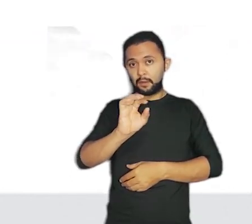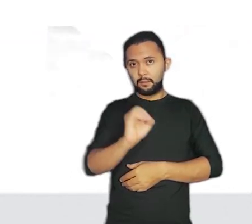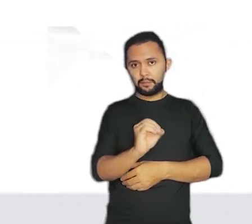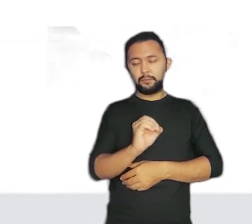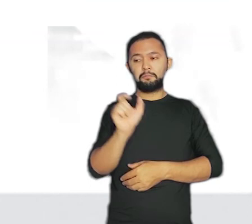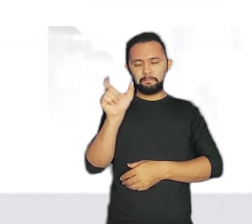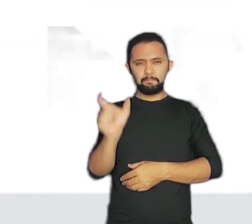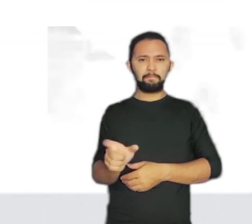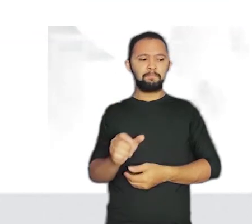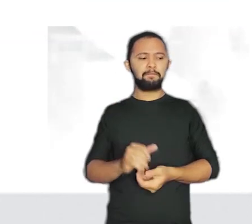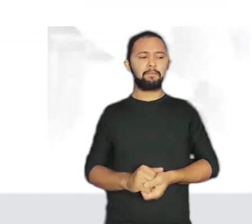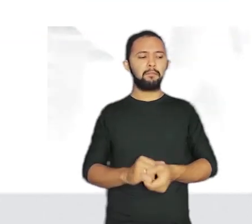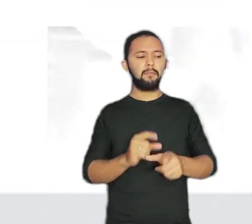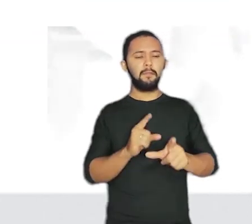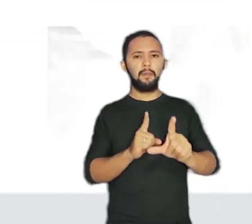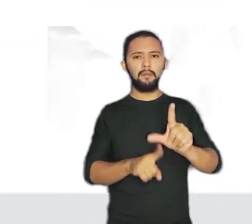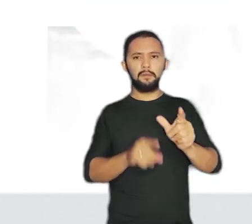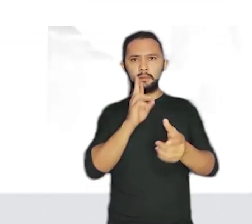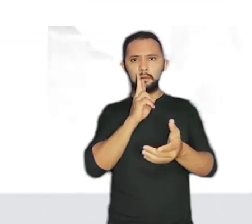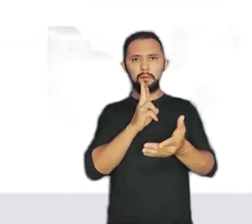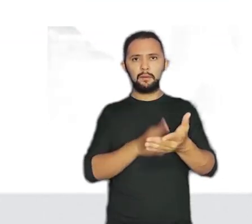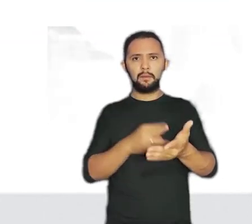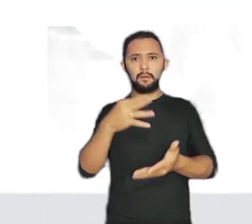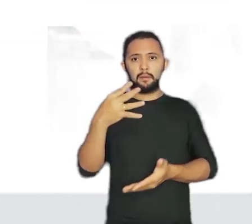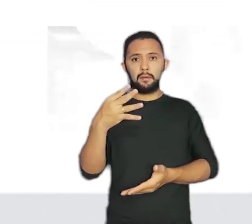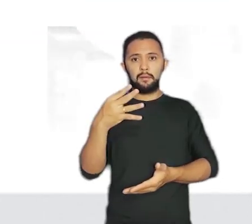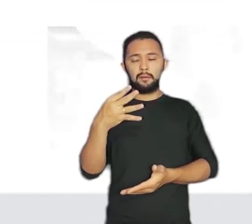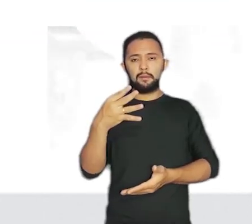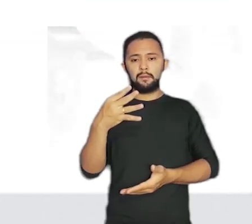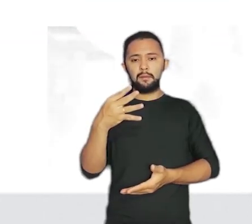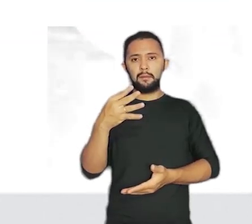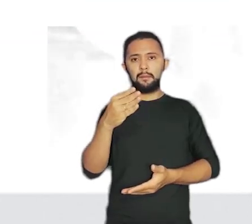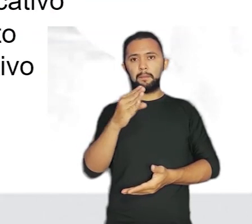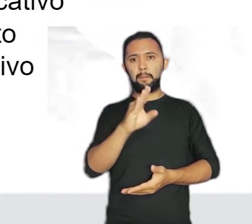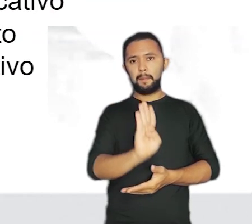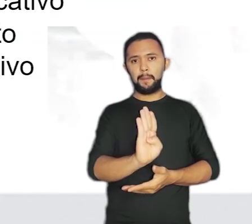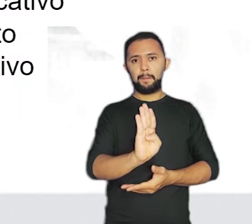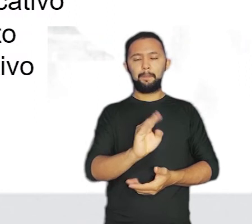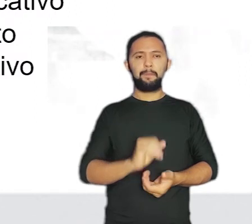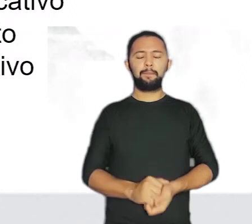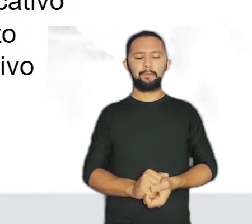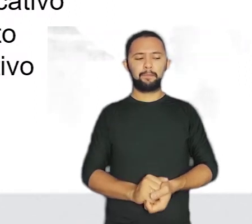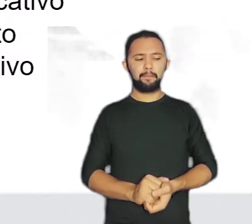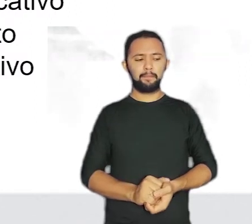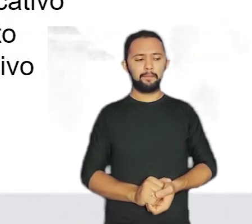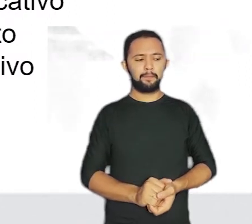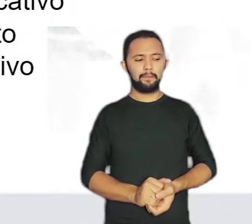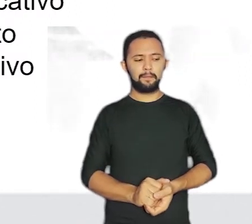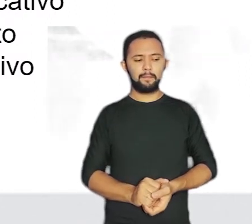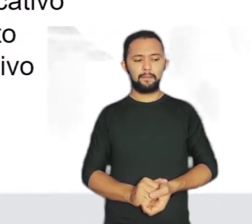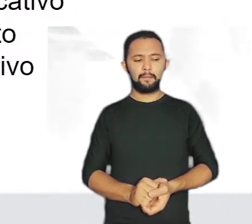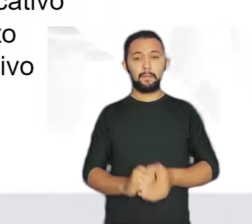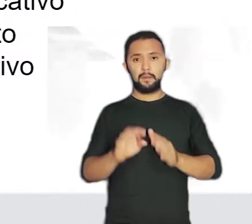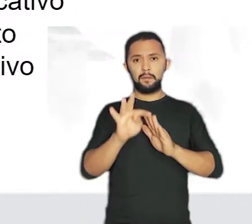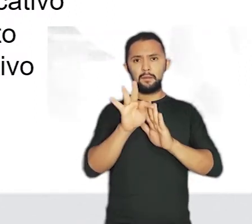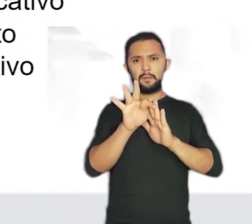lei tradicional. Então aí a questão número 4, alternativa correta, letra B, um aposto. Leia o texto que